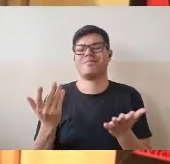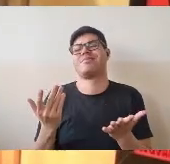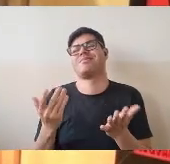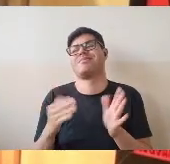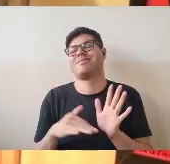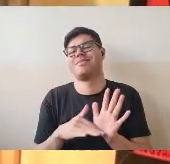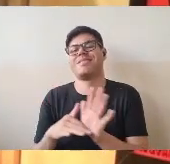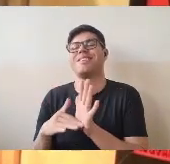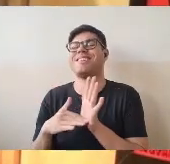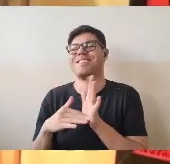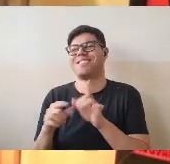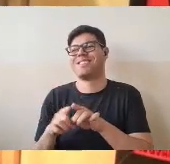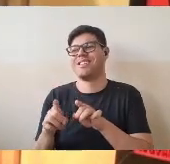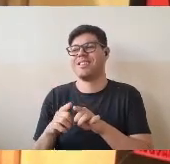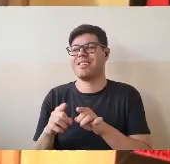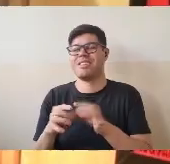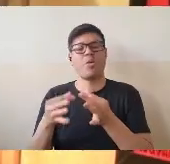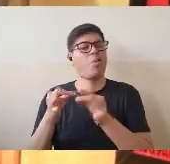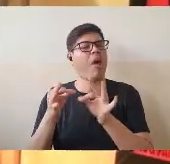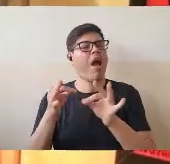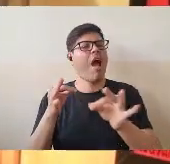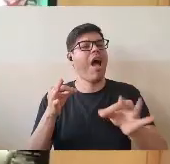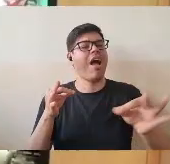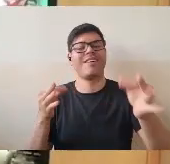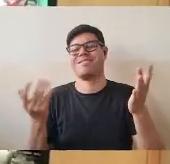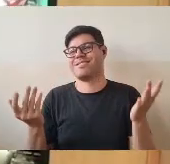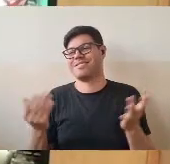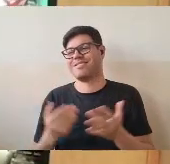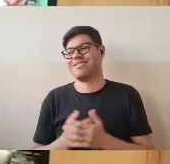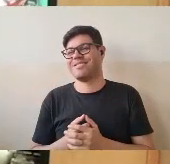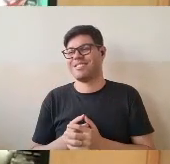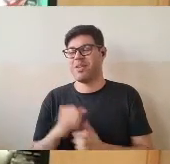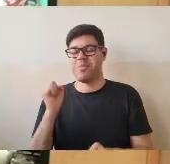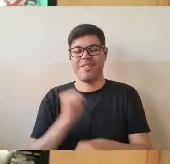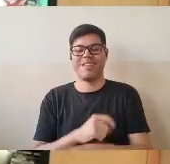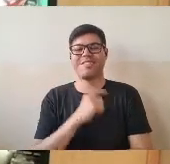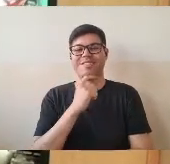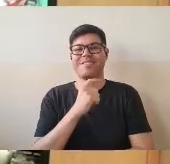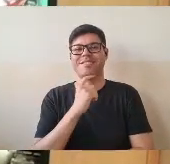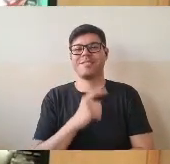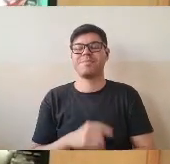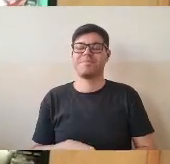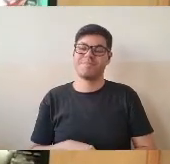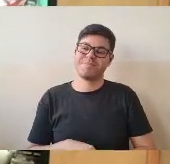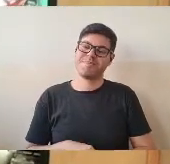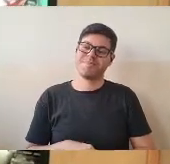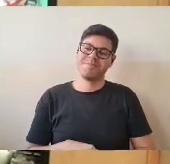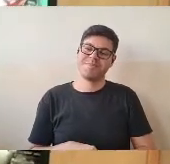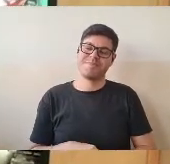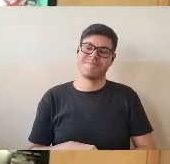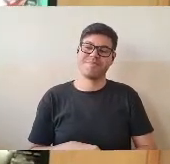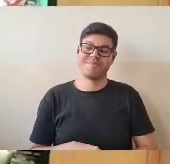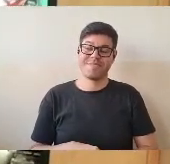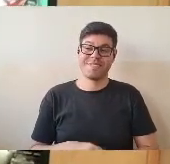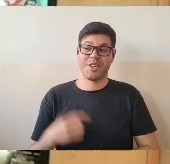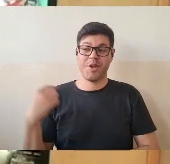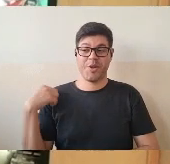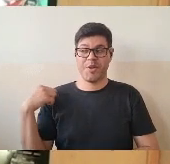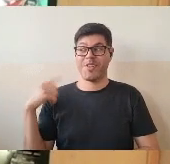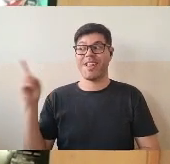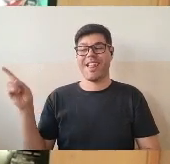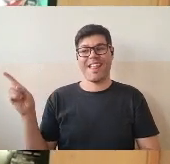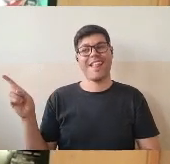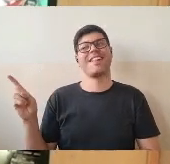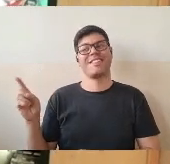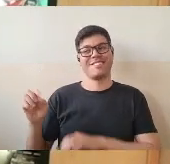fácil, né? Exatamente, eu acredito. Doutor, eu vou Pois não. deixar o microfone para... Se o senhor quiser falar mais aí alguma coisa, É. e as suas despedidas,